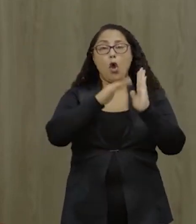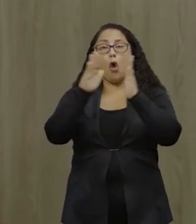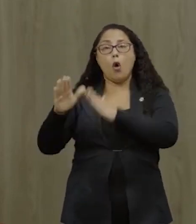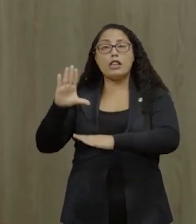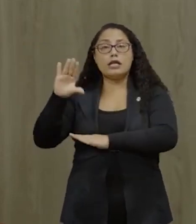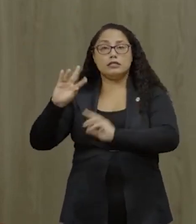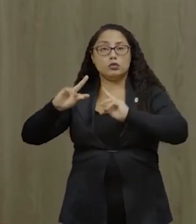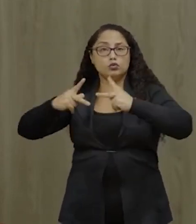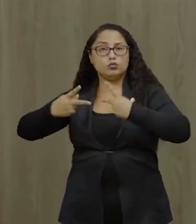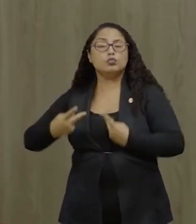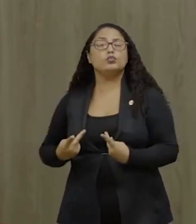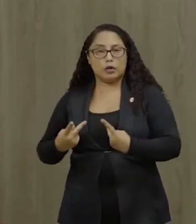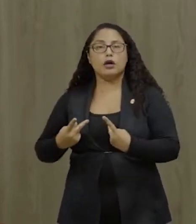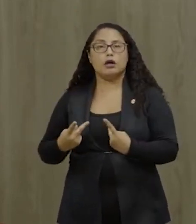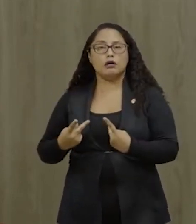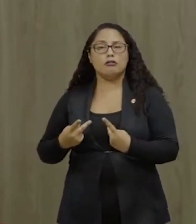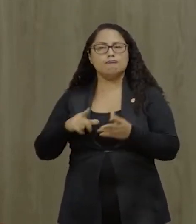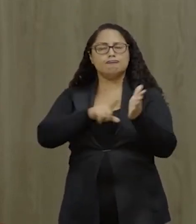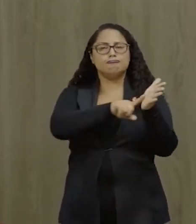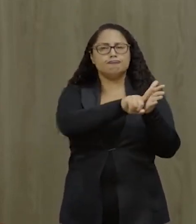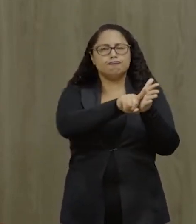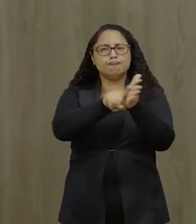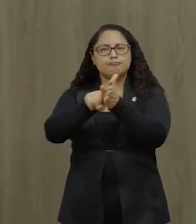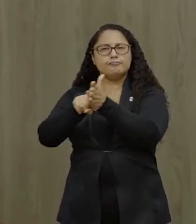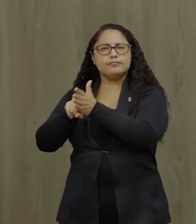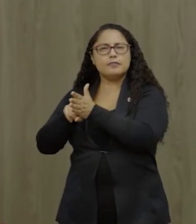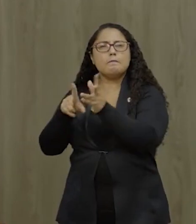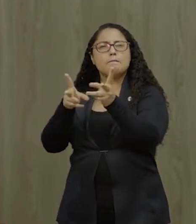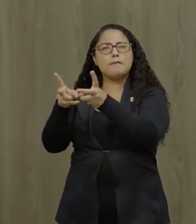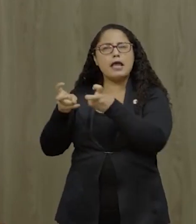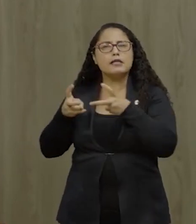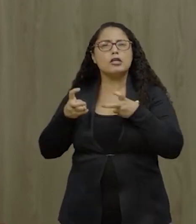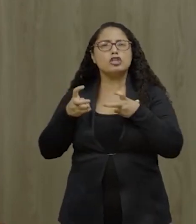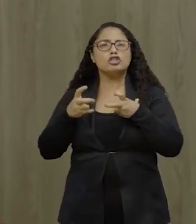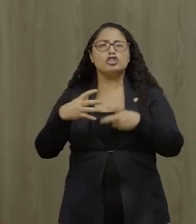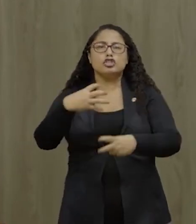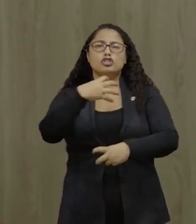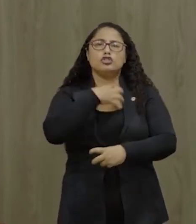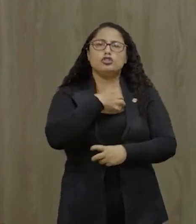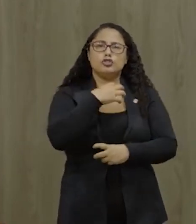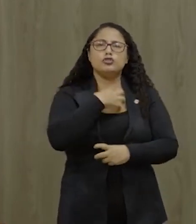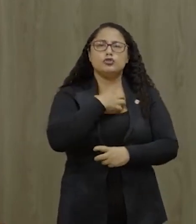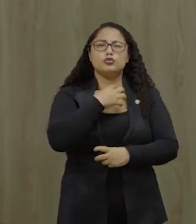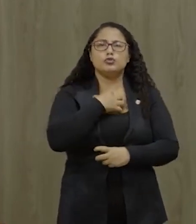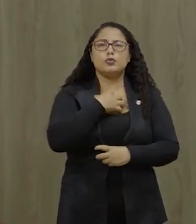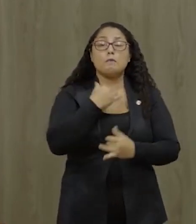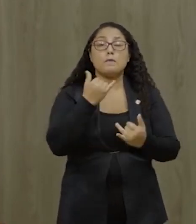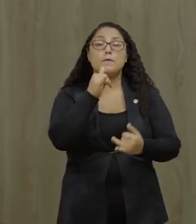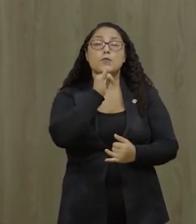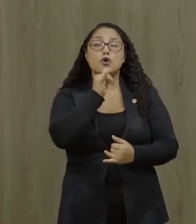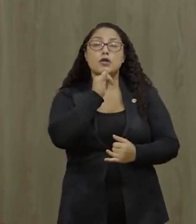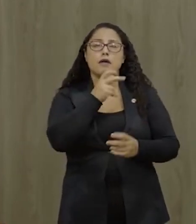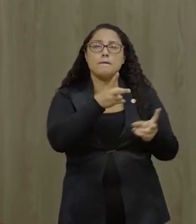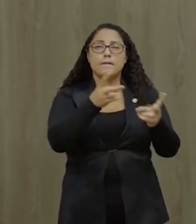ciências humanas. A gente verifica que existem estilos. Por exemplo, eu já percebi no